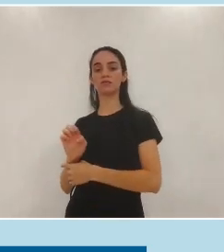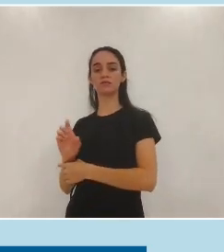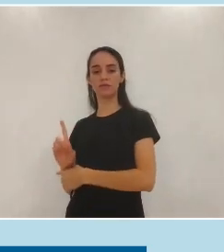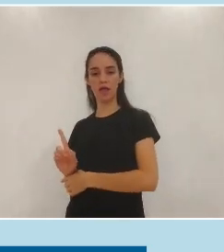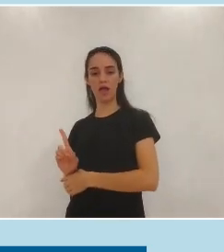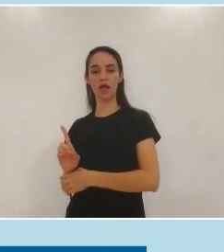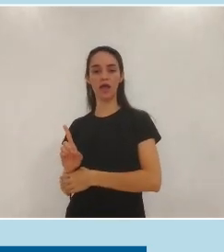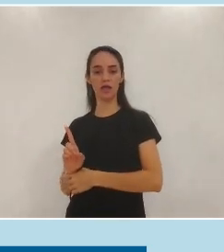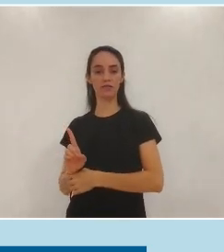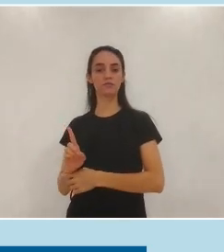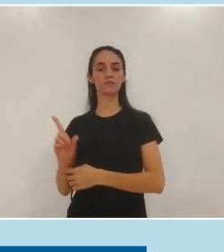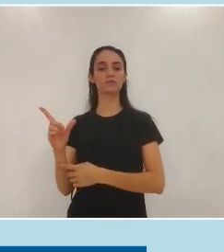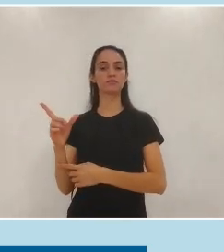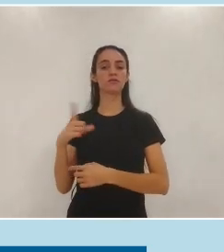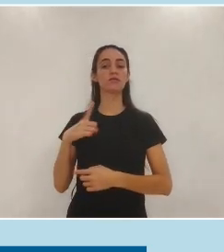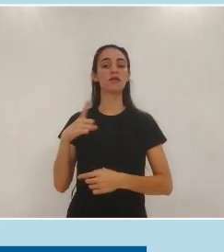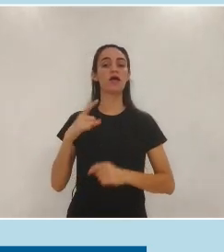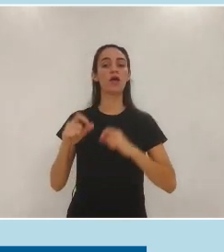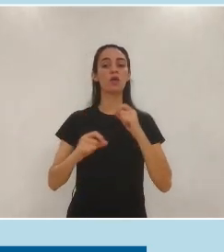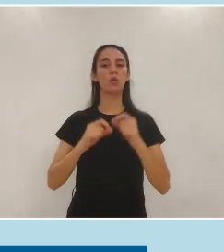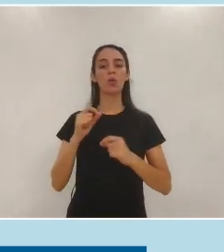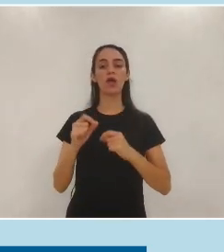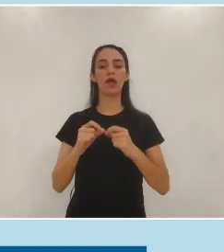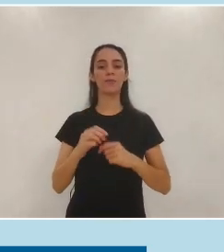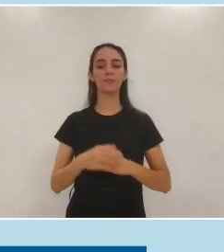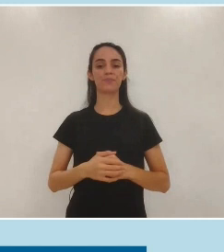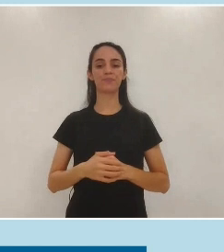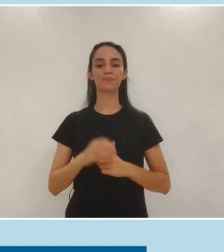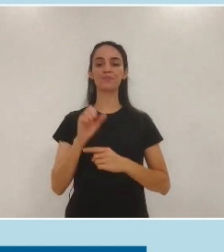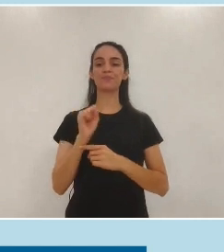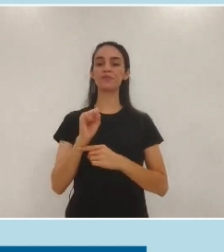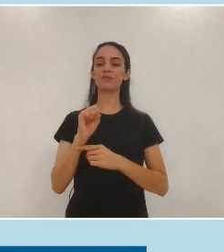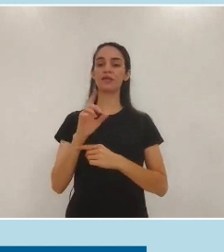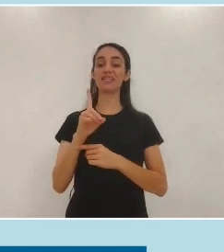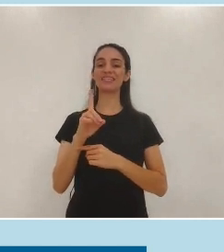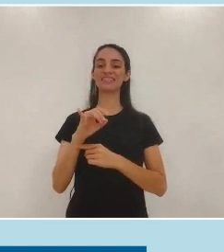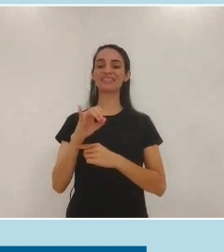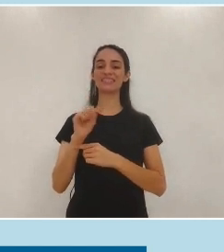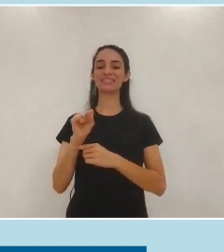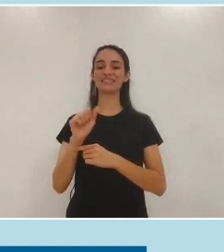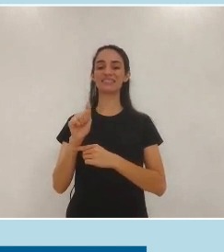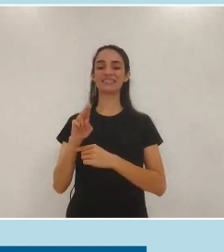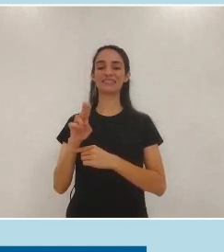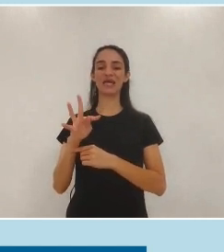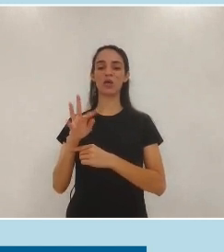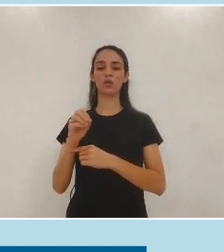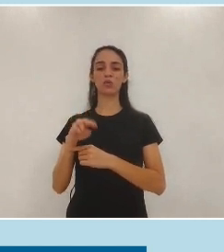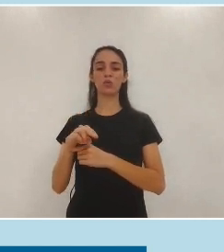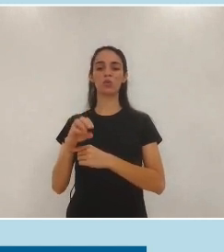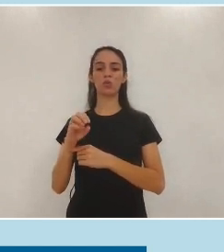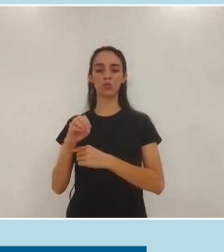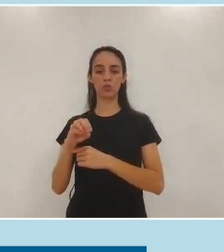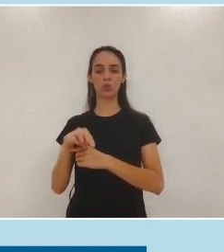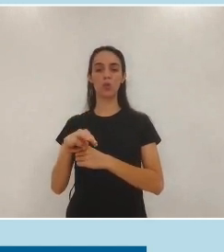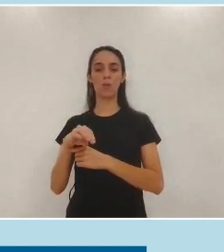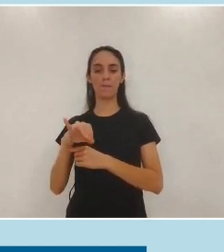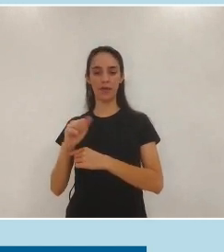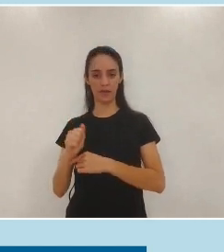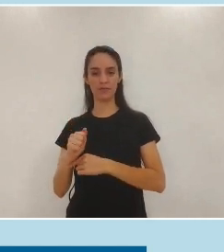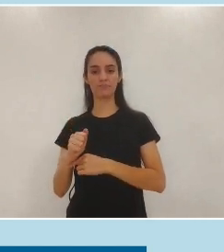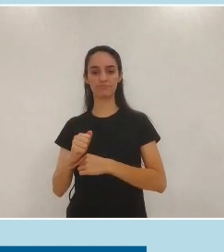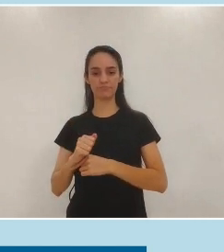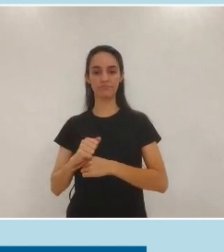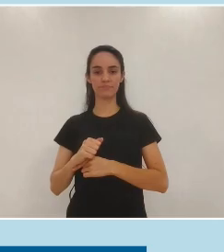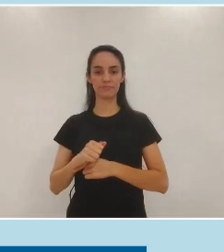frequentemente, elas vão ter desautonomia, inflamações crônicas de baixo grau, intolerância